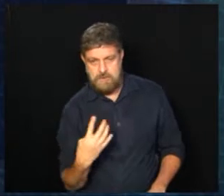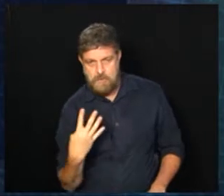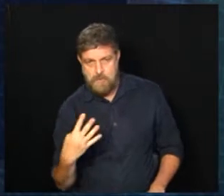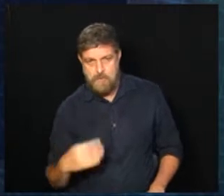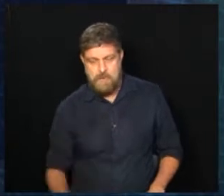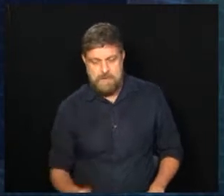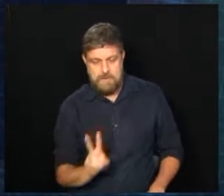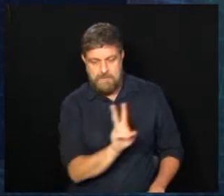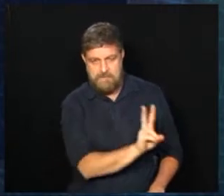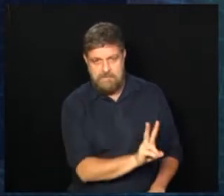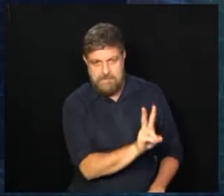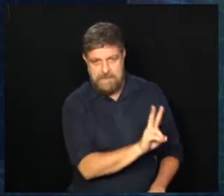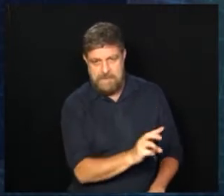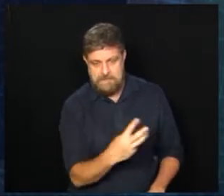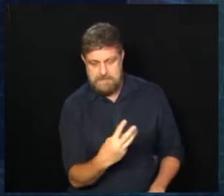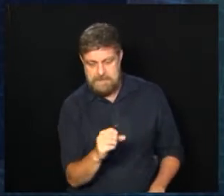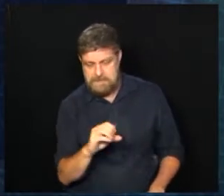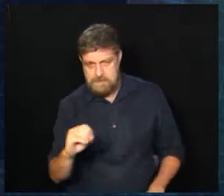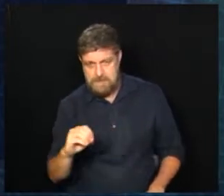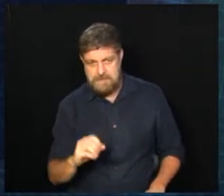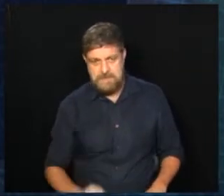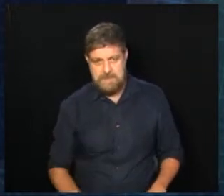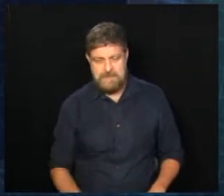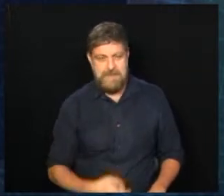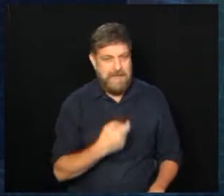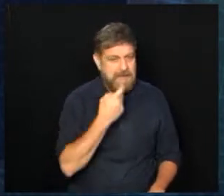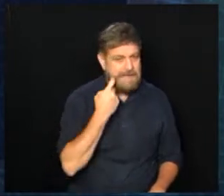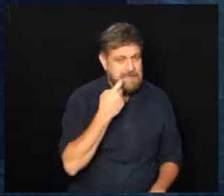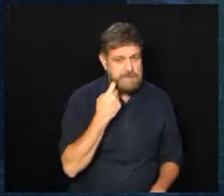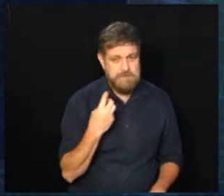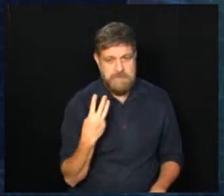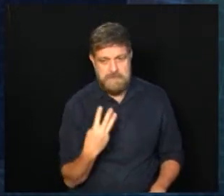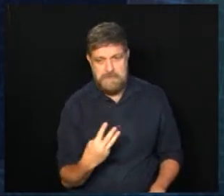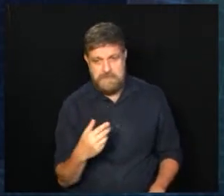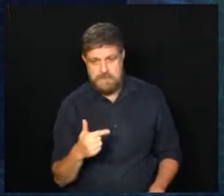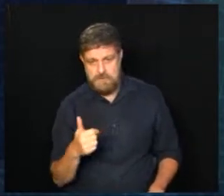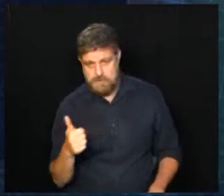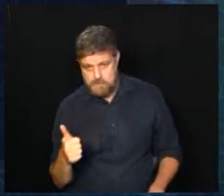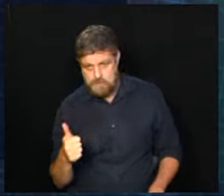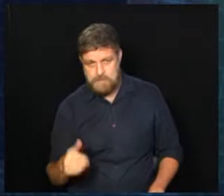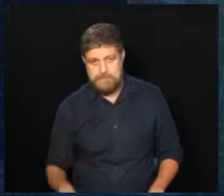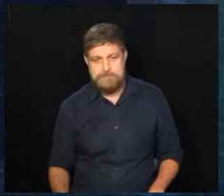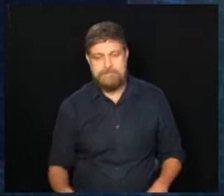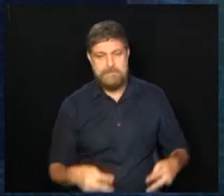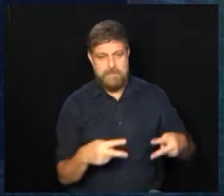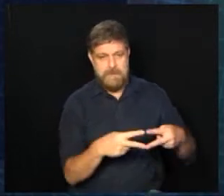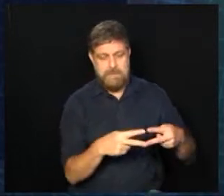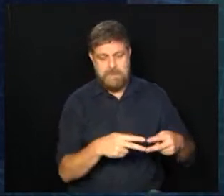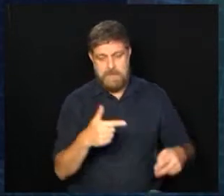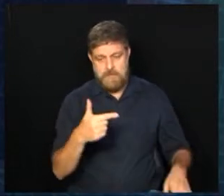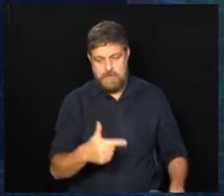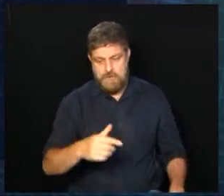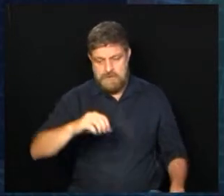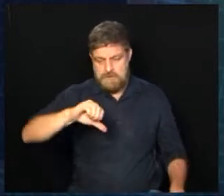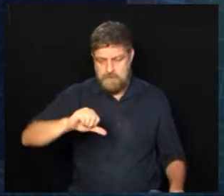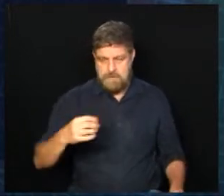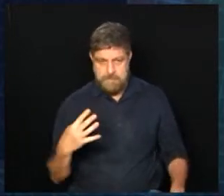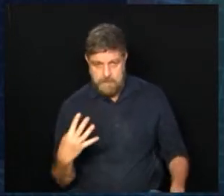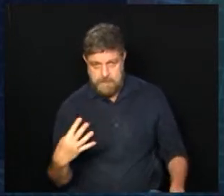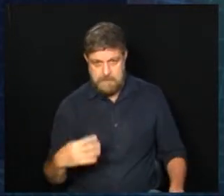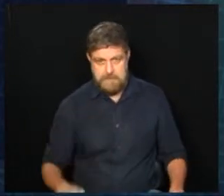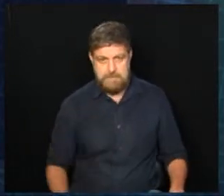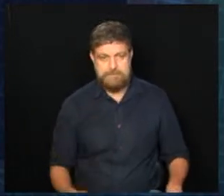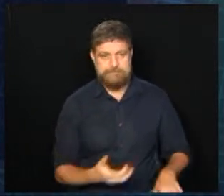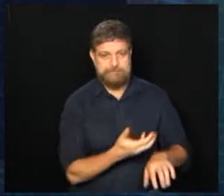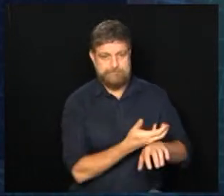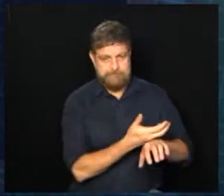714, Valinhos, 380, Itatiba, 321 mortes, Paulínia, 294,